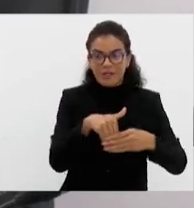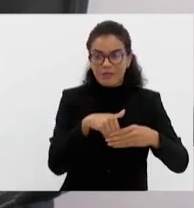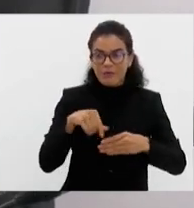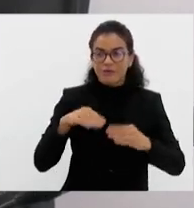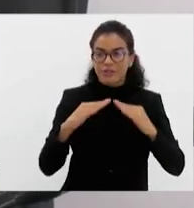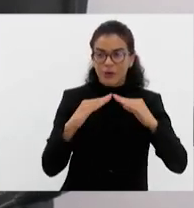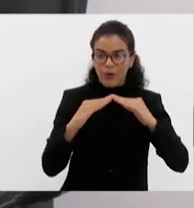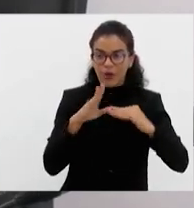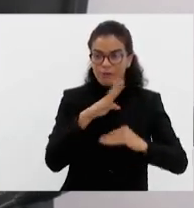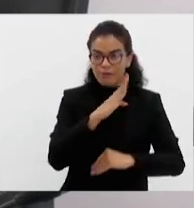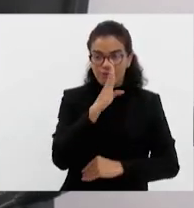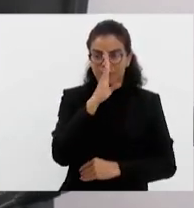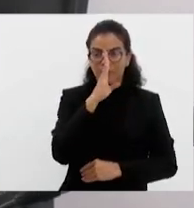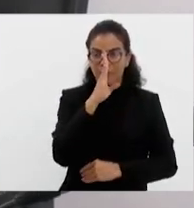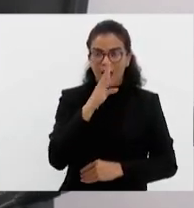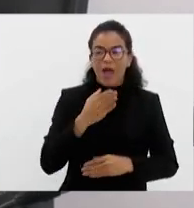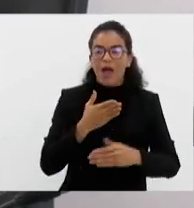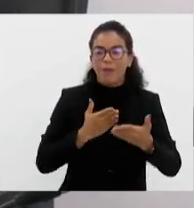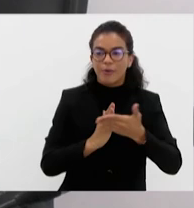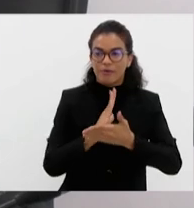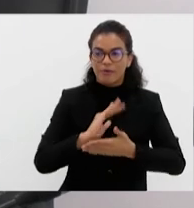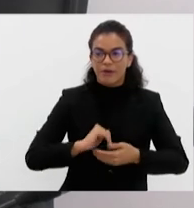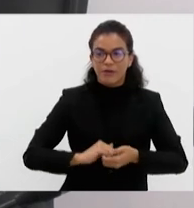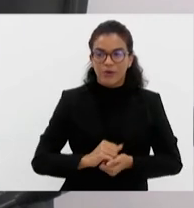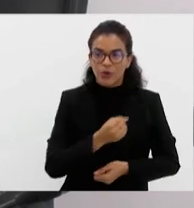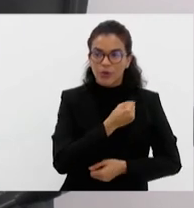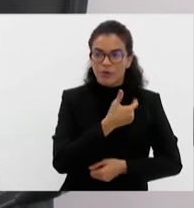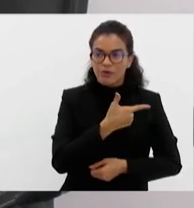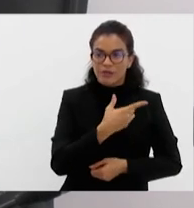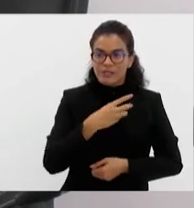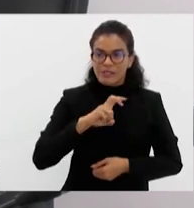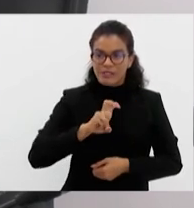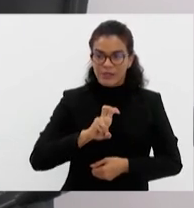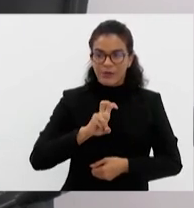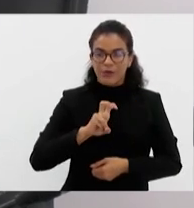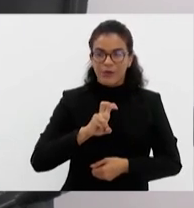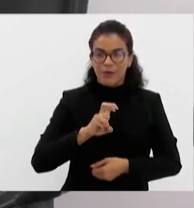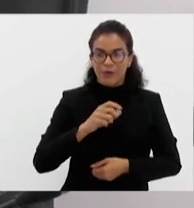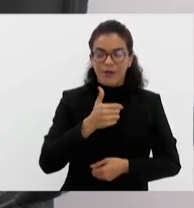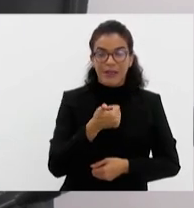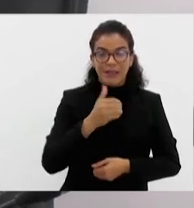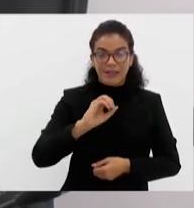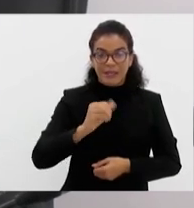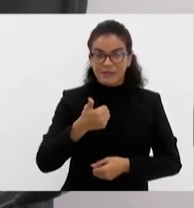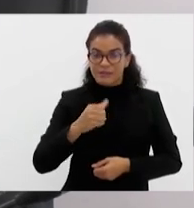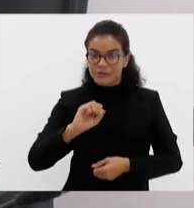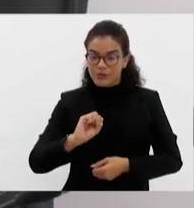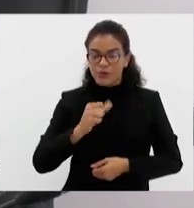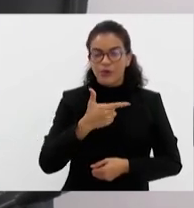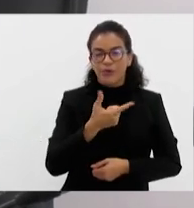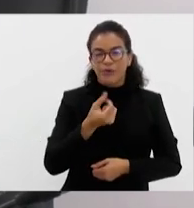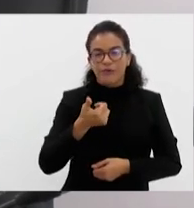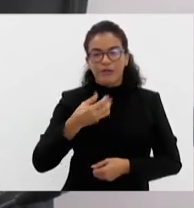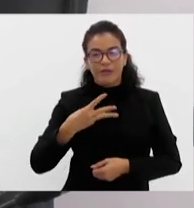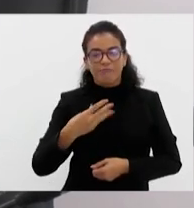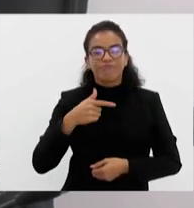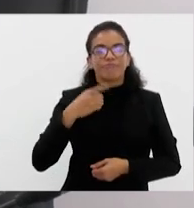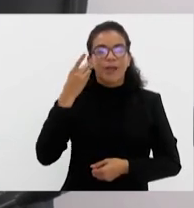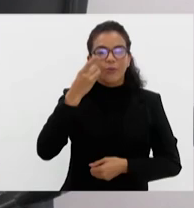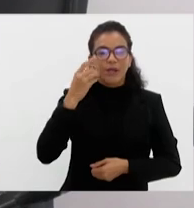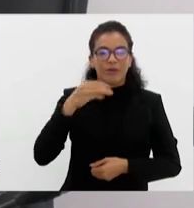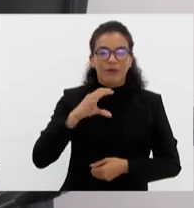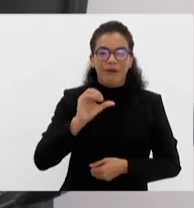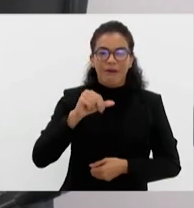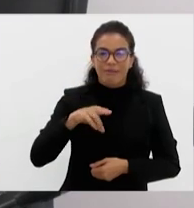senhores que aprovam, permaneçam como estão. Aprovado. 25 da pauta, o PL 1018 de 23, de autoria do deputado Márcio Canella, que altera a